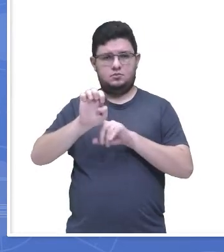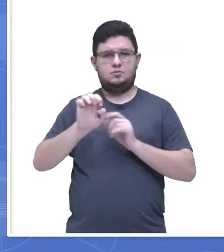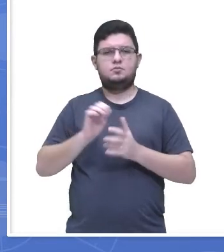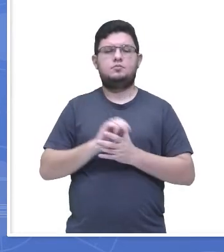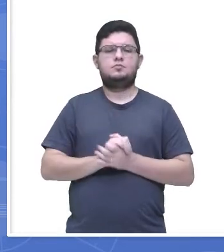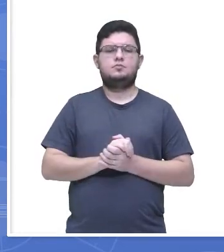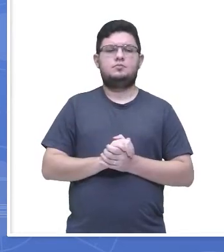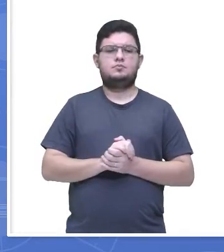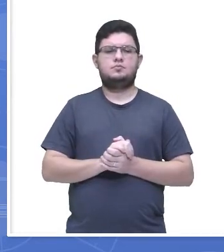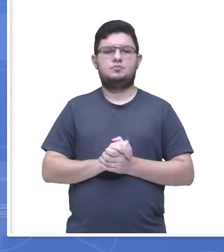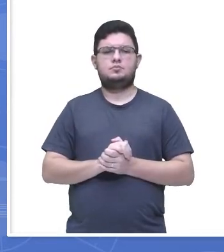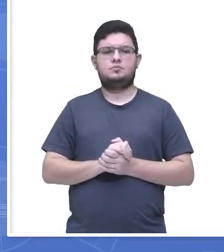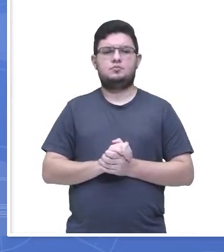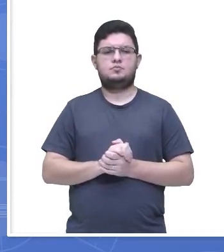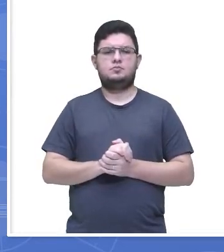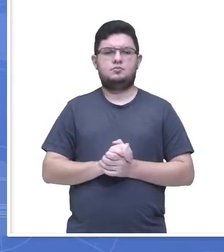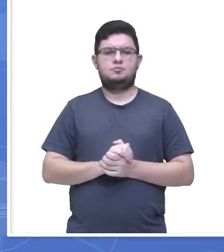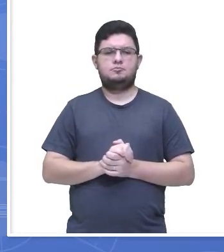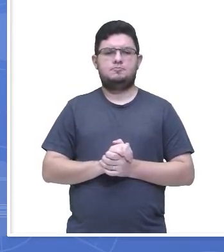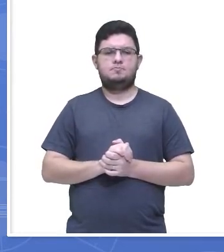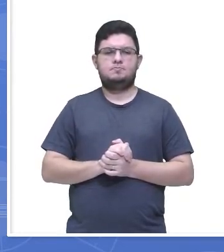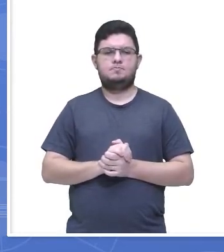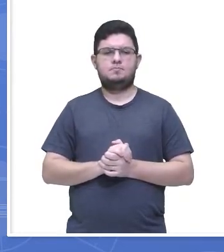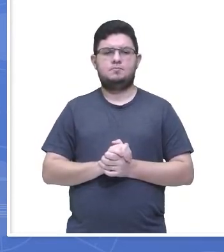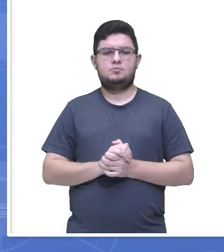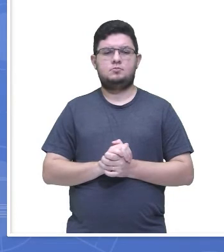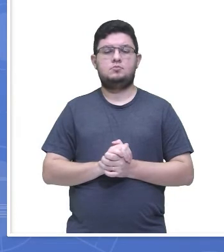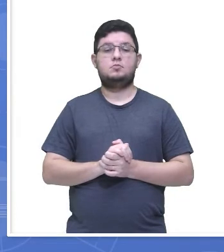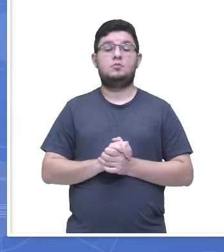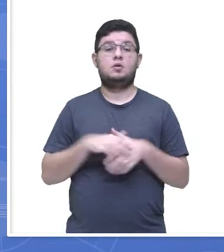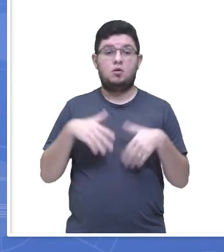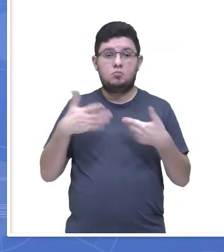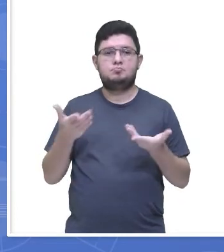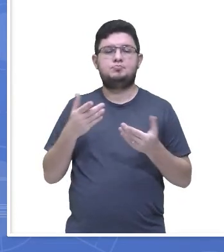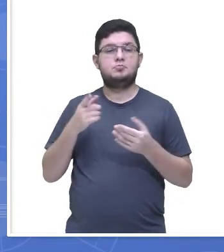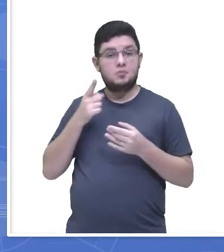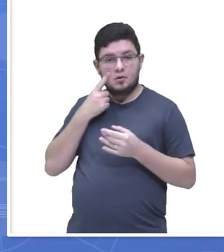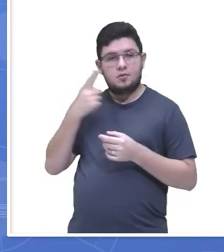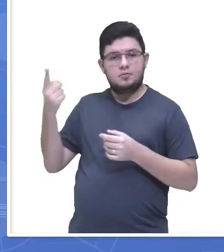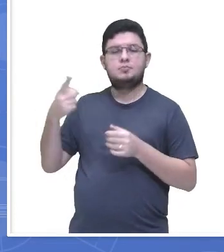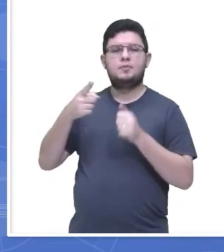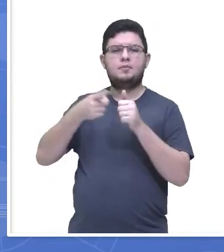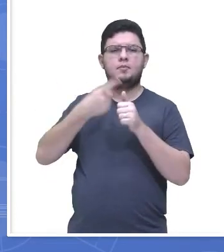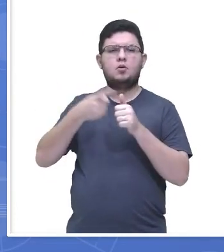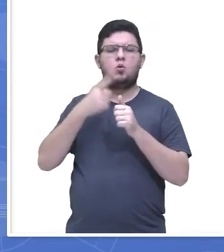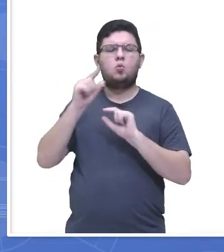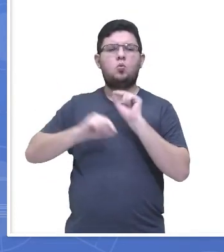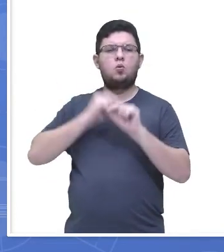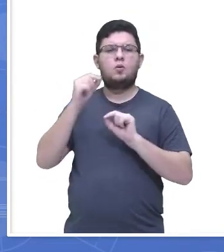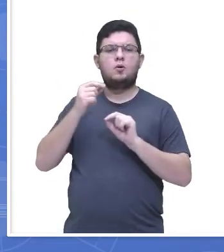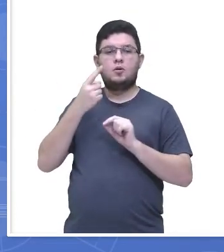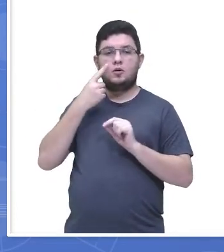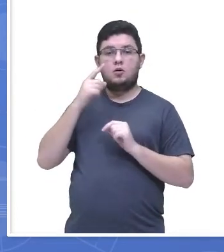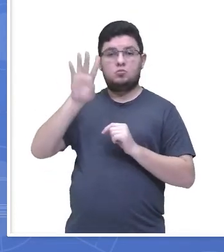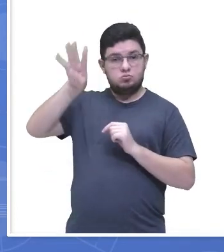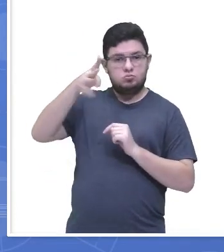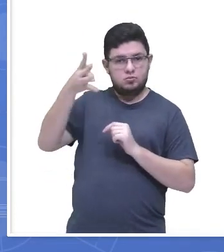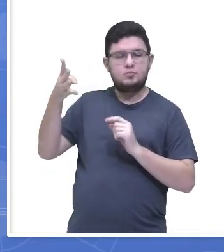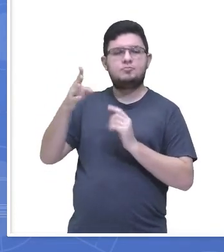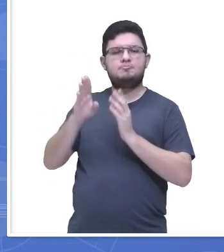não é? Colocar o T minúsculo para tempo. Então, temos aqui, olha, 5 minutos. 5 minutos.